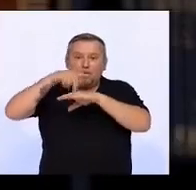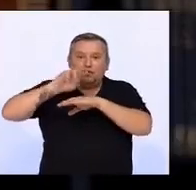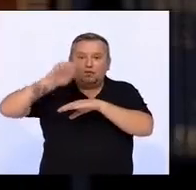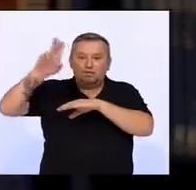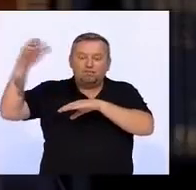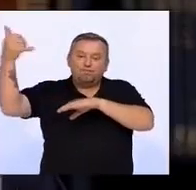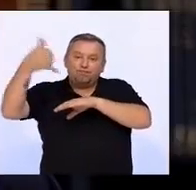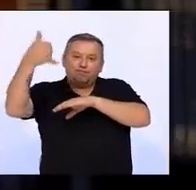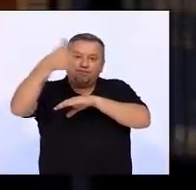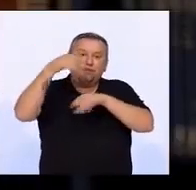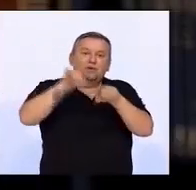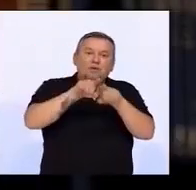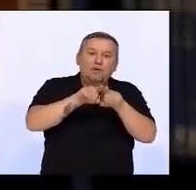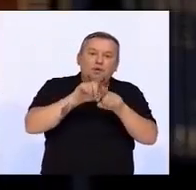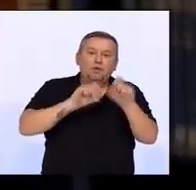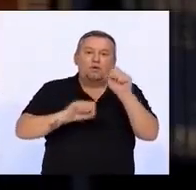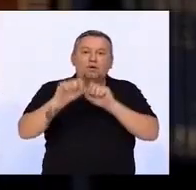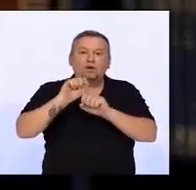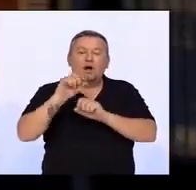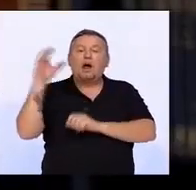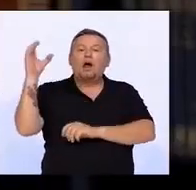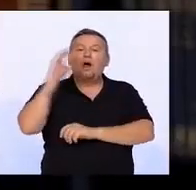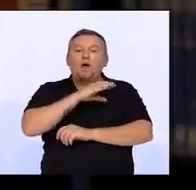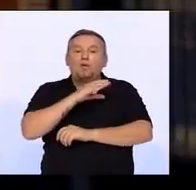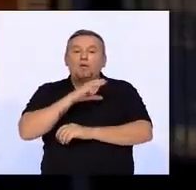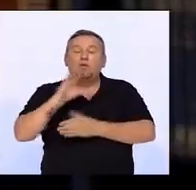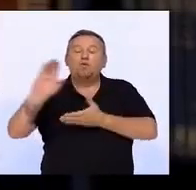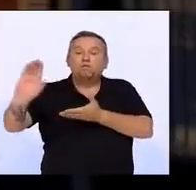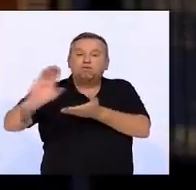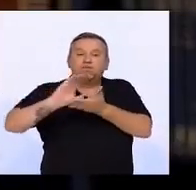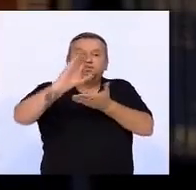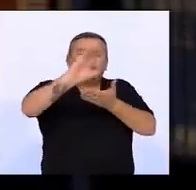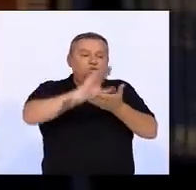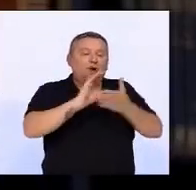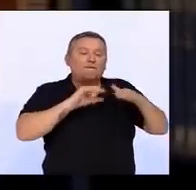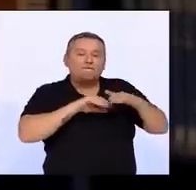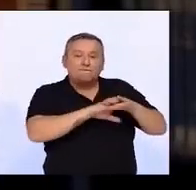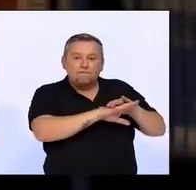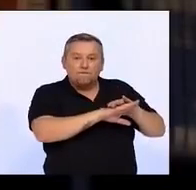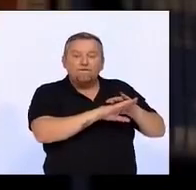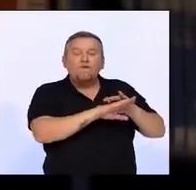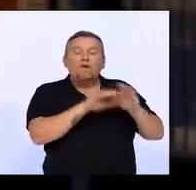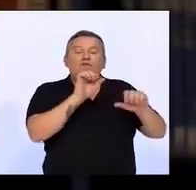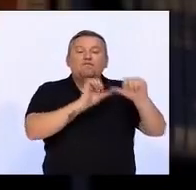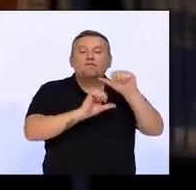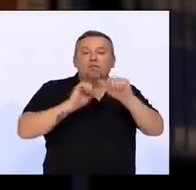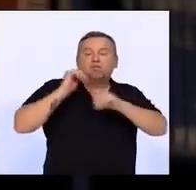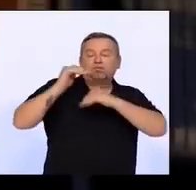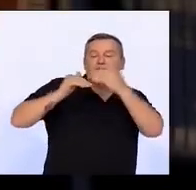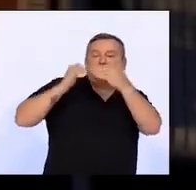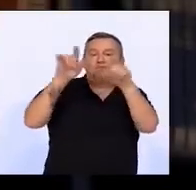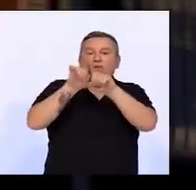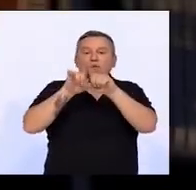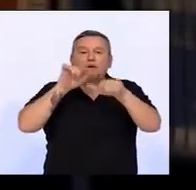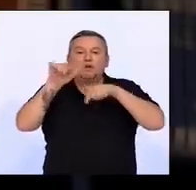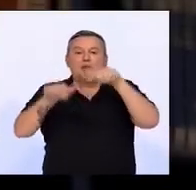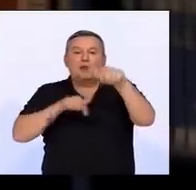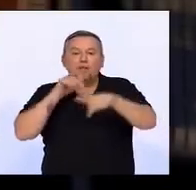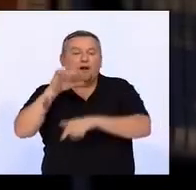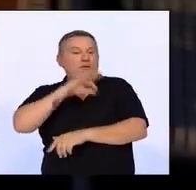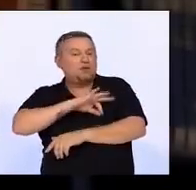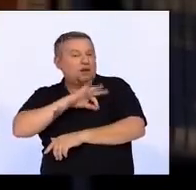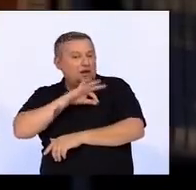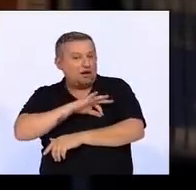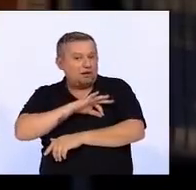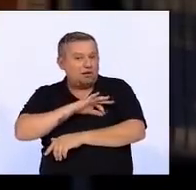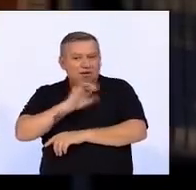investidor interno, imediatamente os investimentos voltam, o que significa a retomada do desenvolvimento, geração de emprego e renda. Então, não é